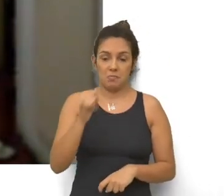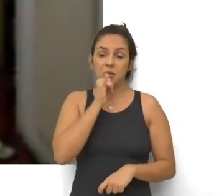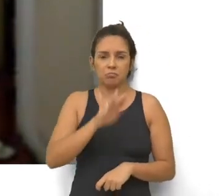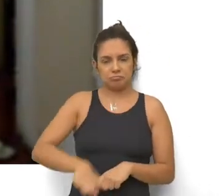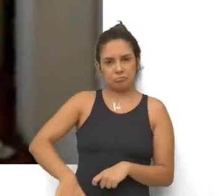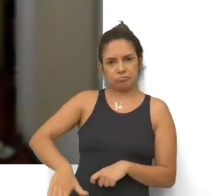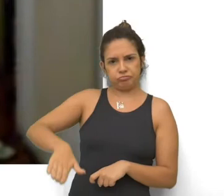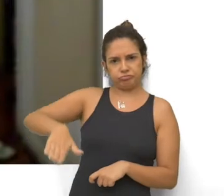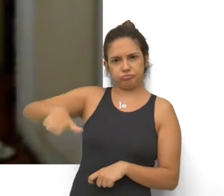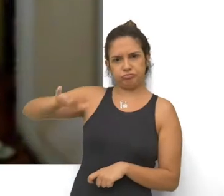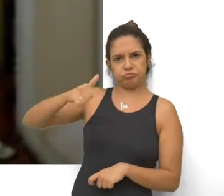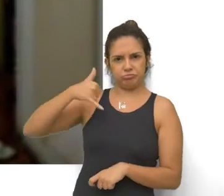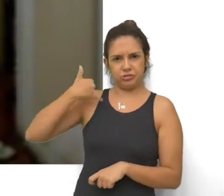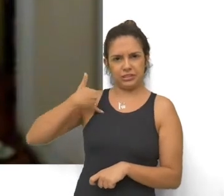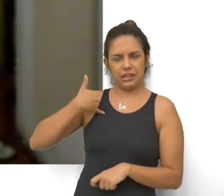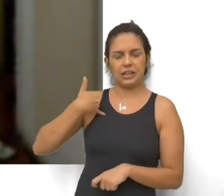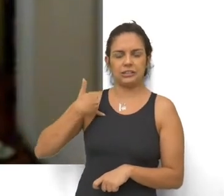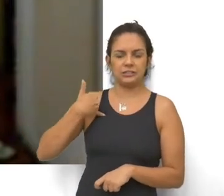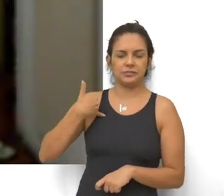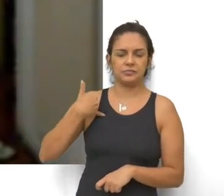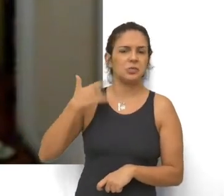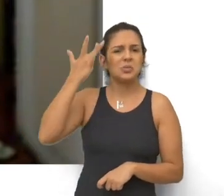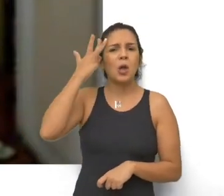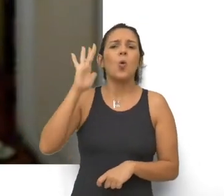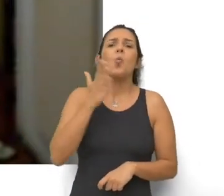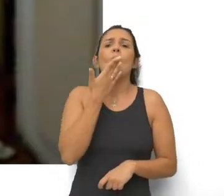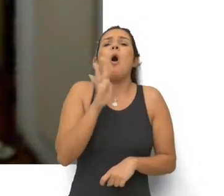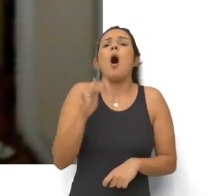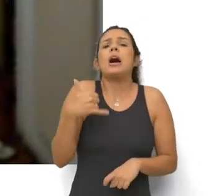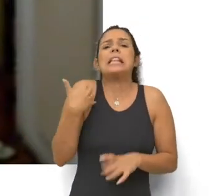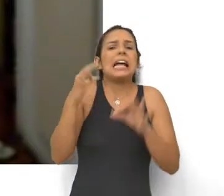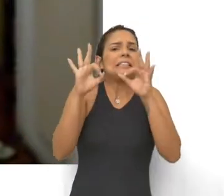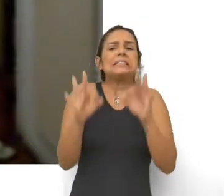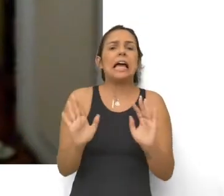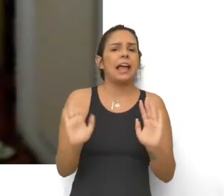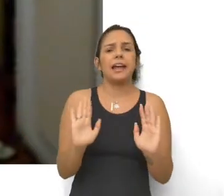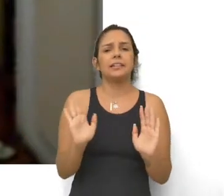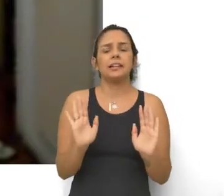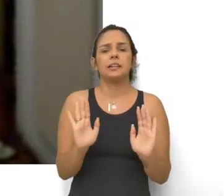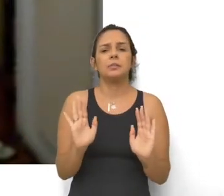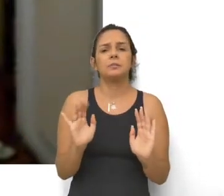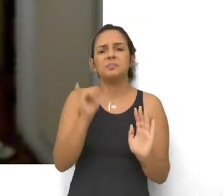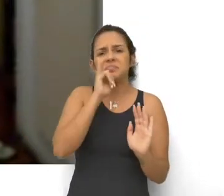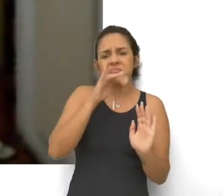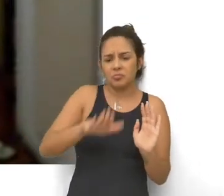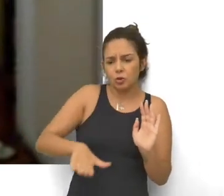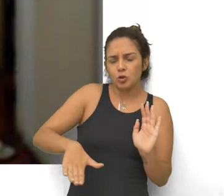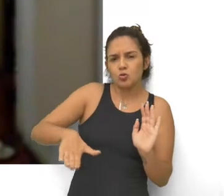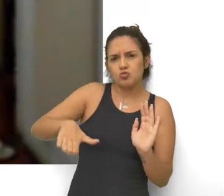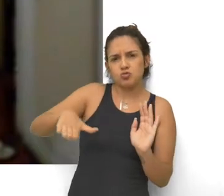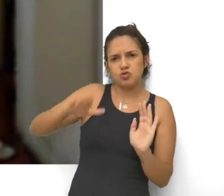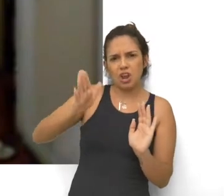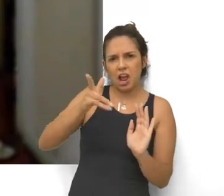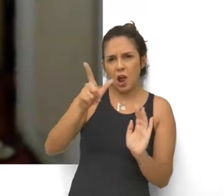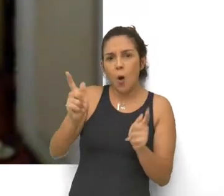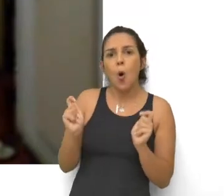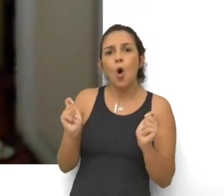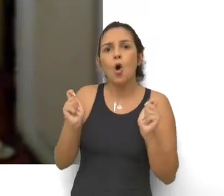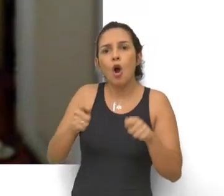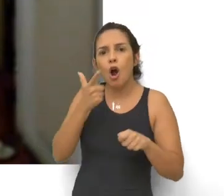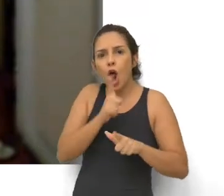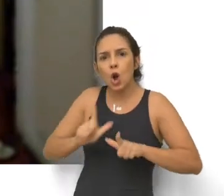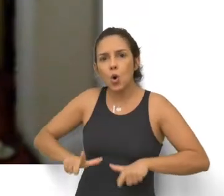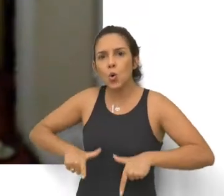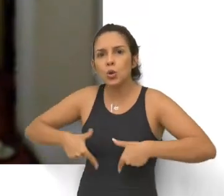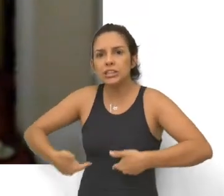idade, e também não trato disso no livro qual é a idade, não quero ser normativa de jeito nenhum, a partir do momento em que o sujeito tem condições